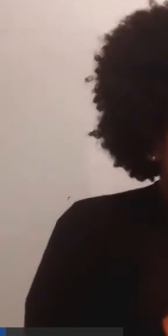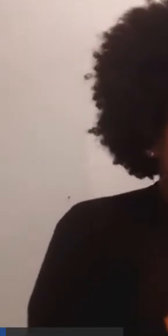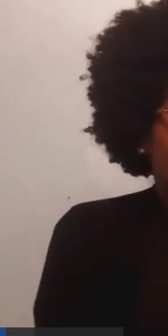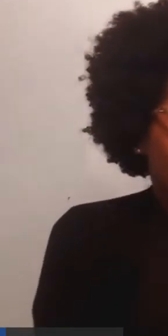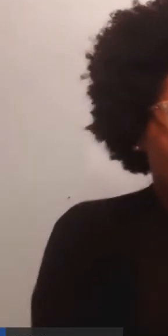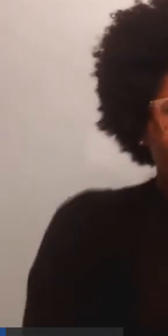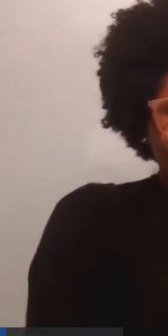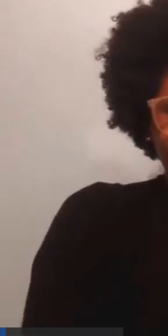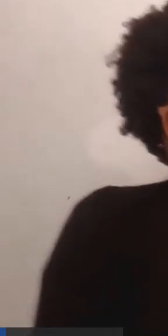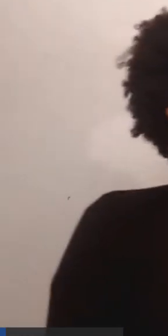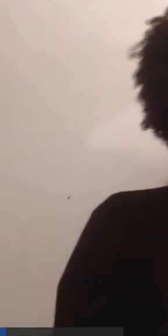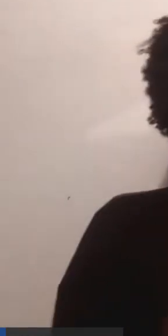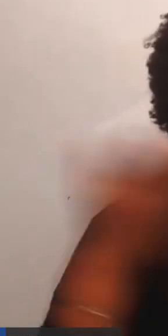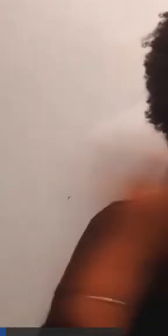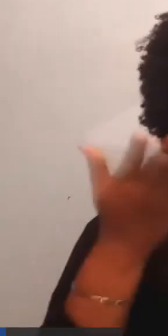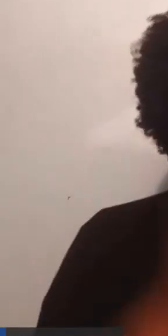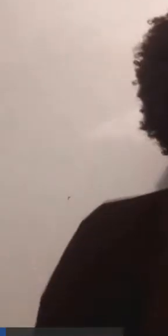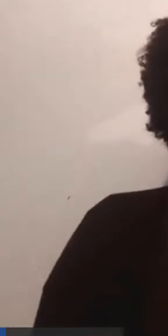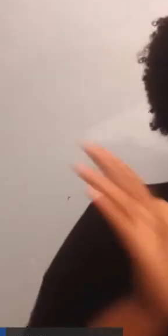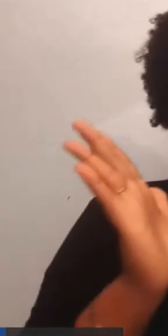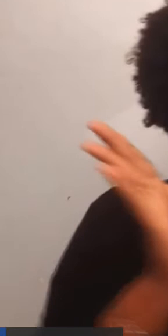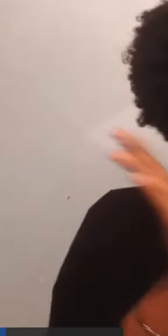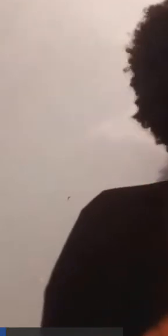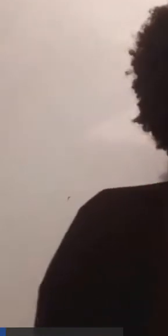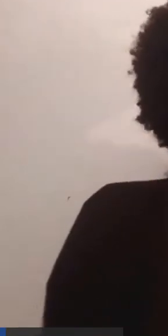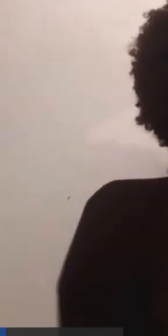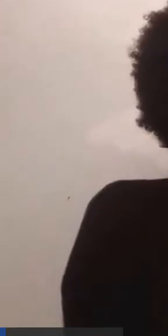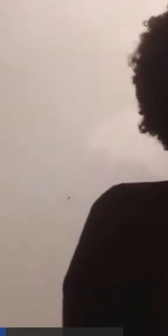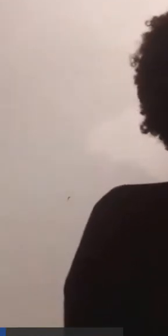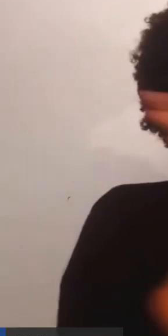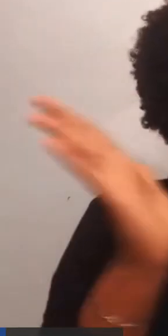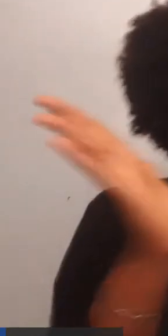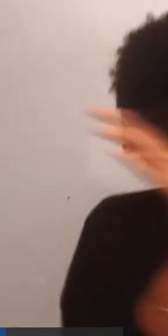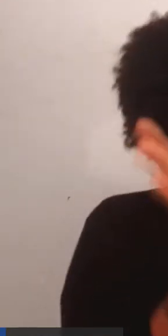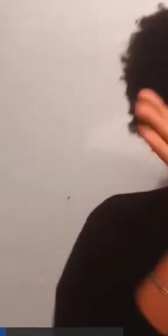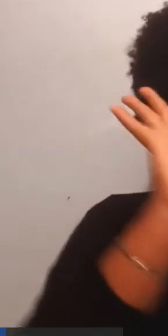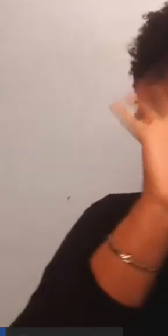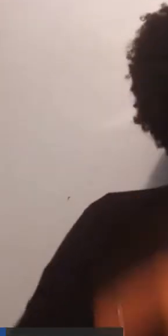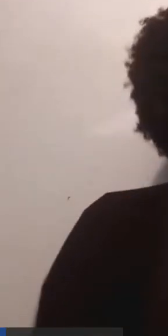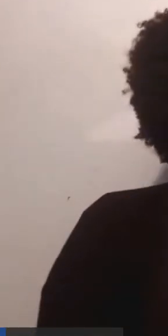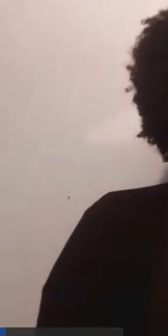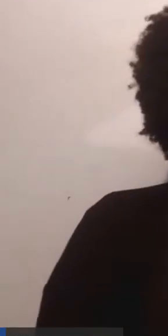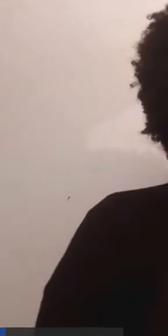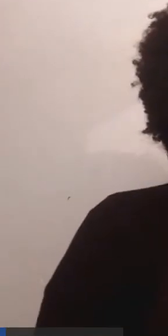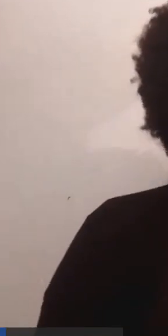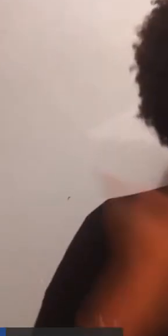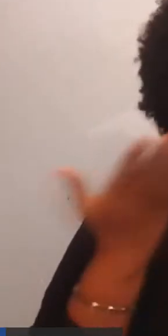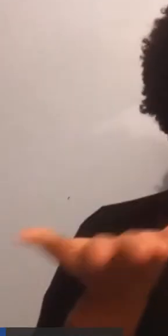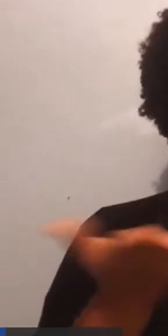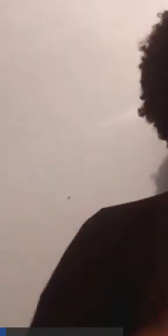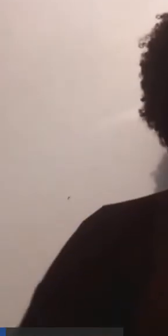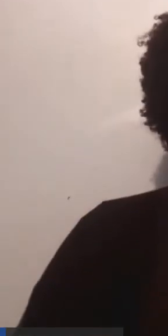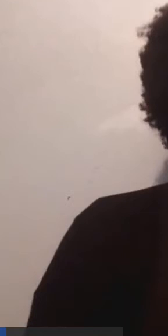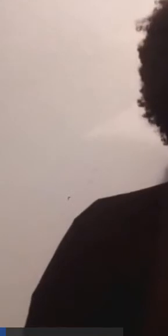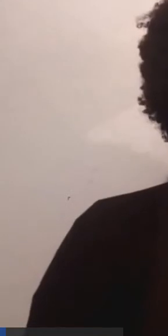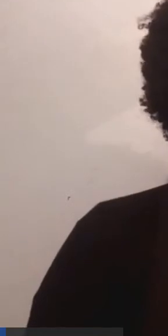Olá, pessoal. Voltei, vamos lá? Para o nosso quarto vídeo. Hoje é a nossa última aula